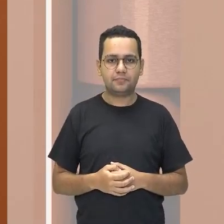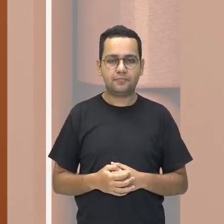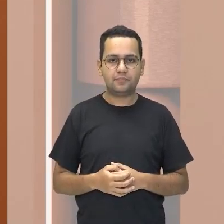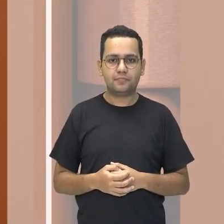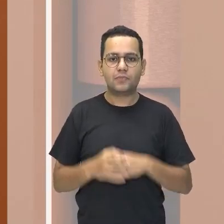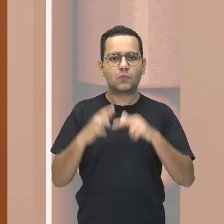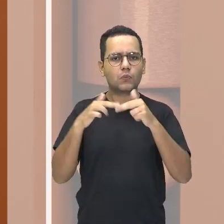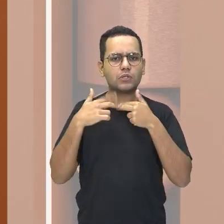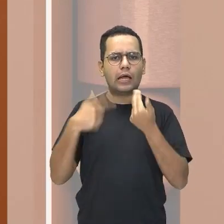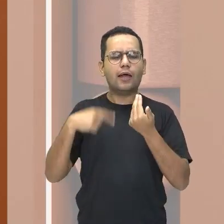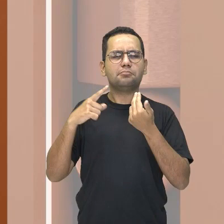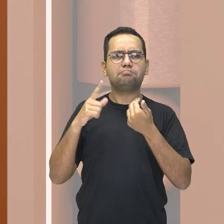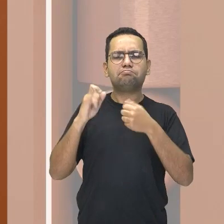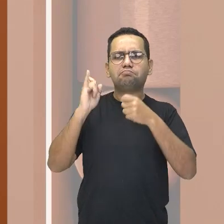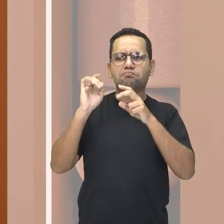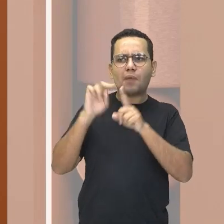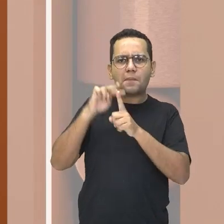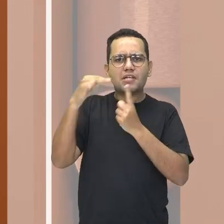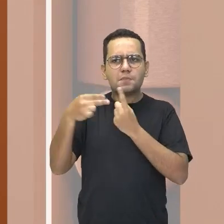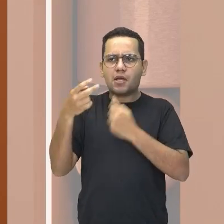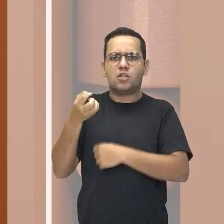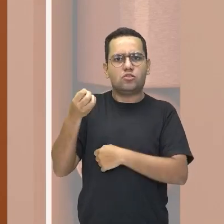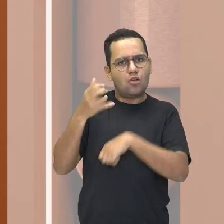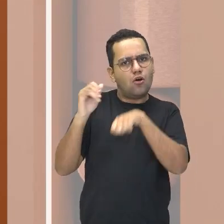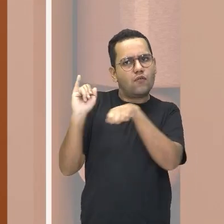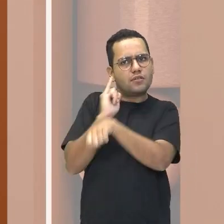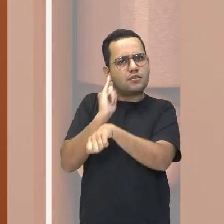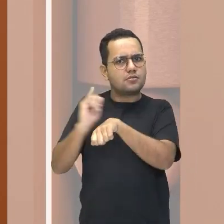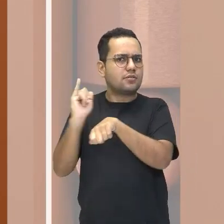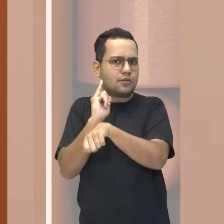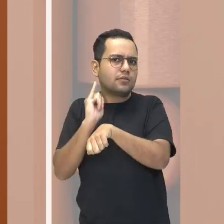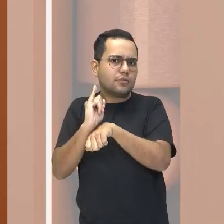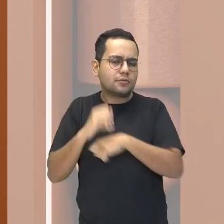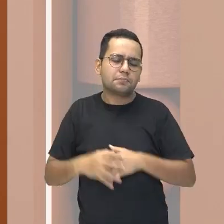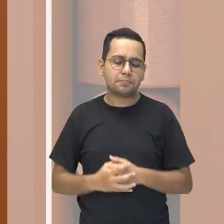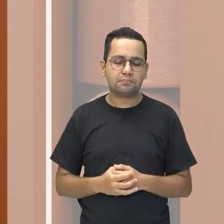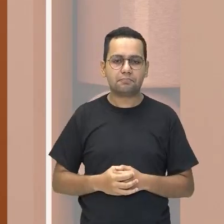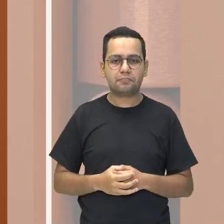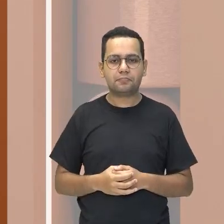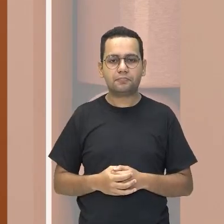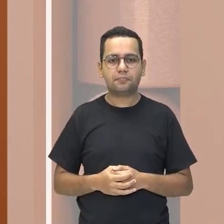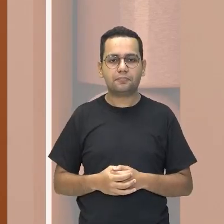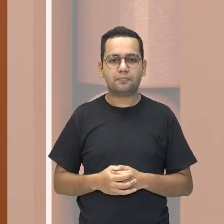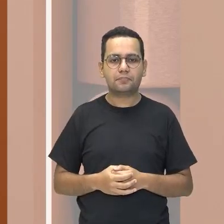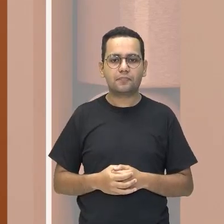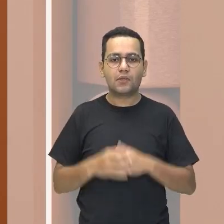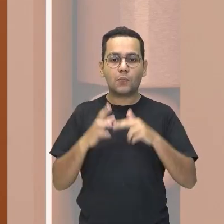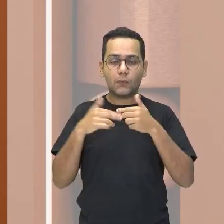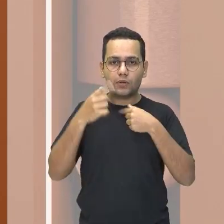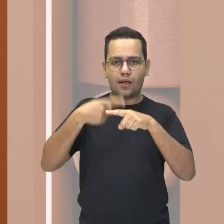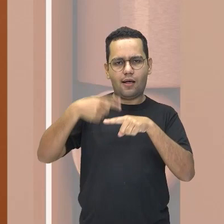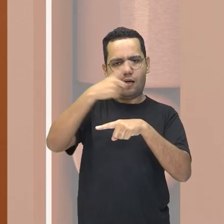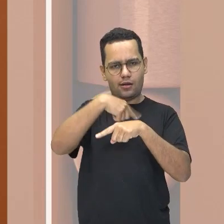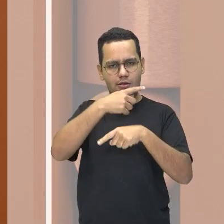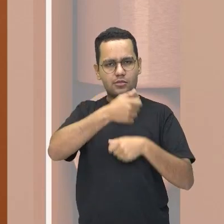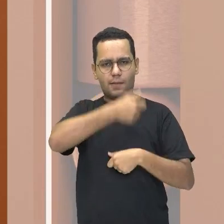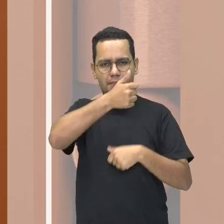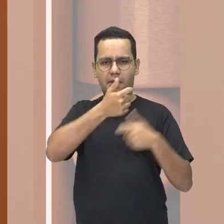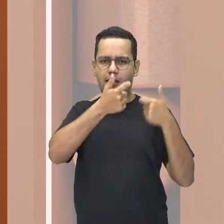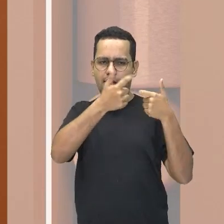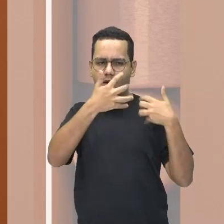guerra, um novo jeito de se fazer guerra. Era, ao contrário do que aconteceu na Primeira Guerra Mundial,